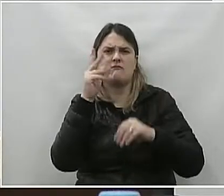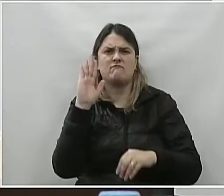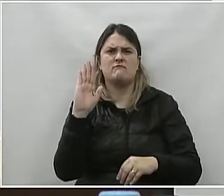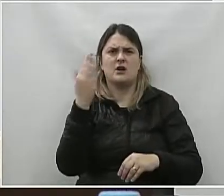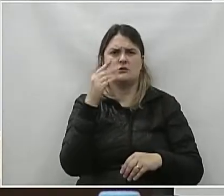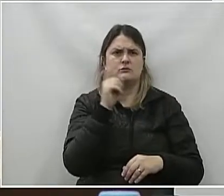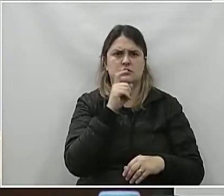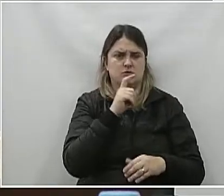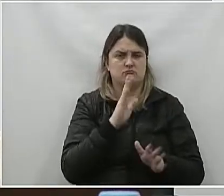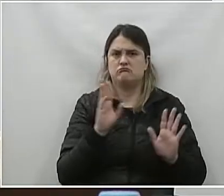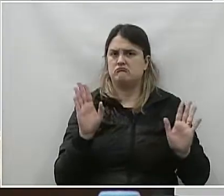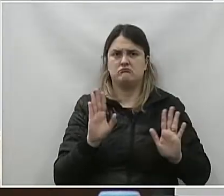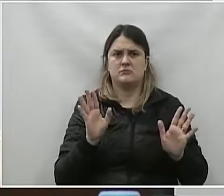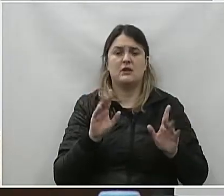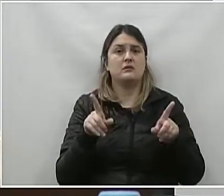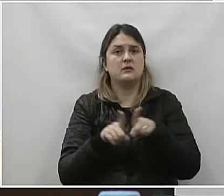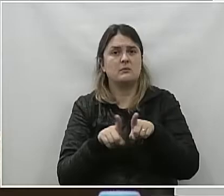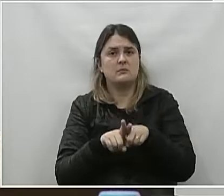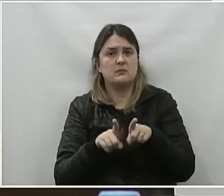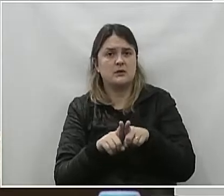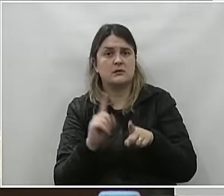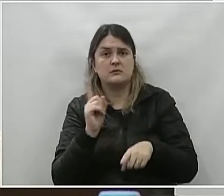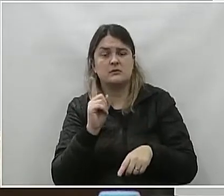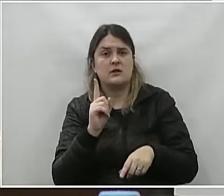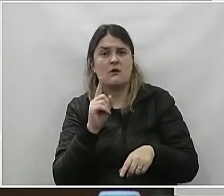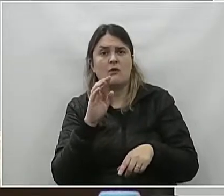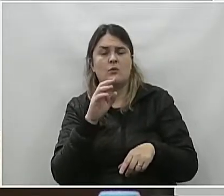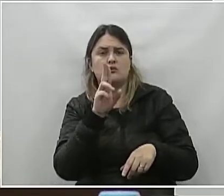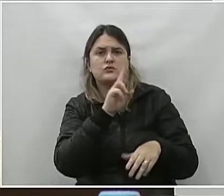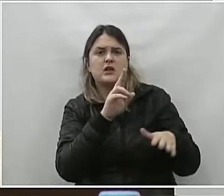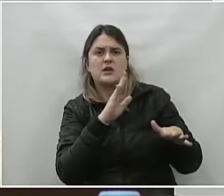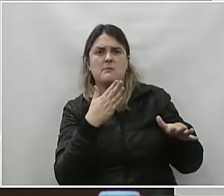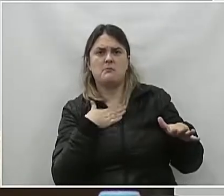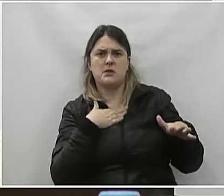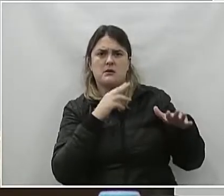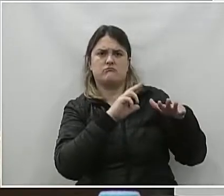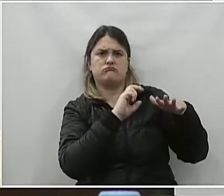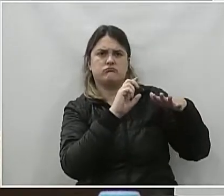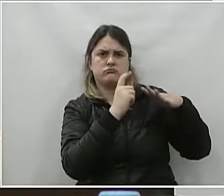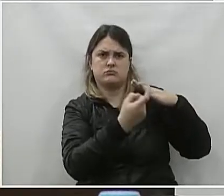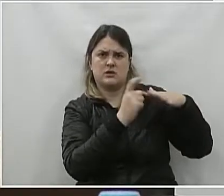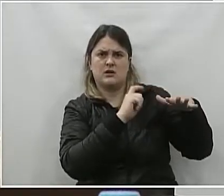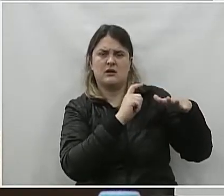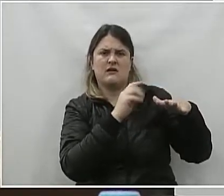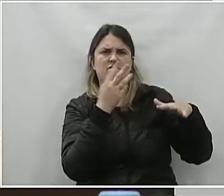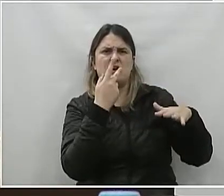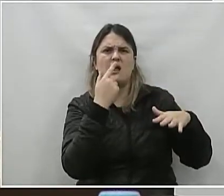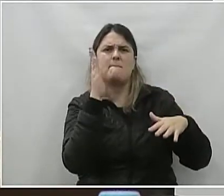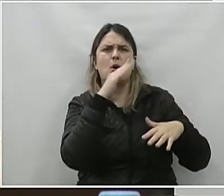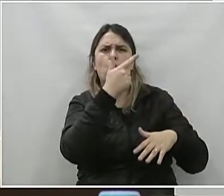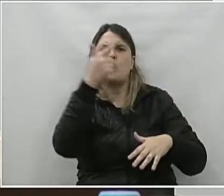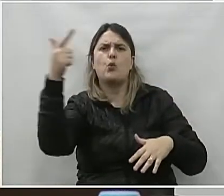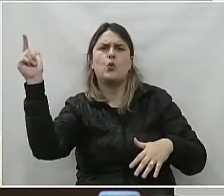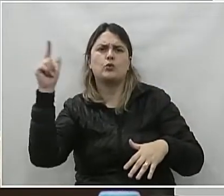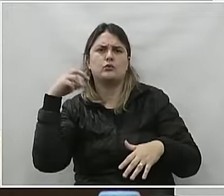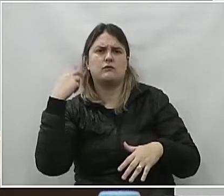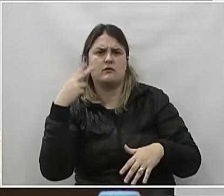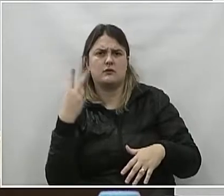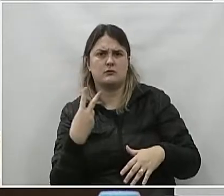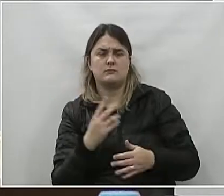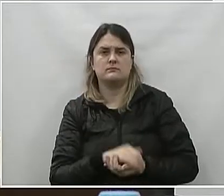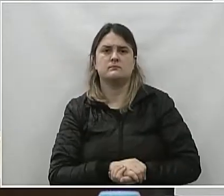falsidade. E nem usei de redes sociais para desfazer o trabalho de qualquer colega